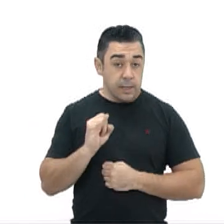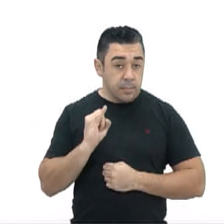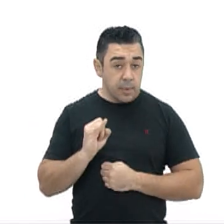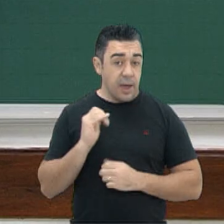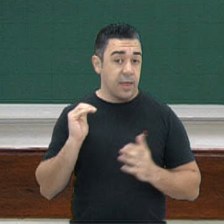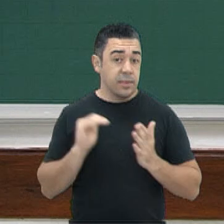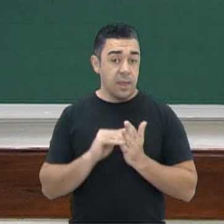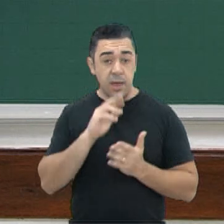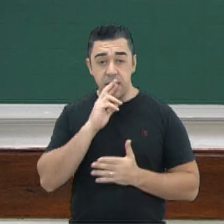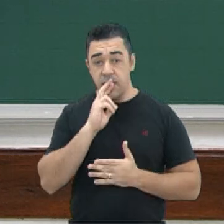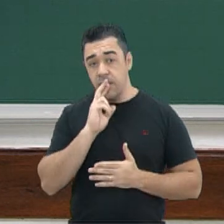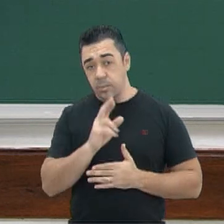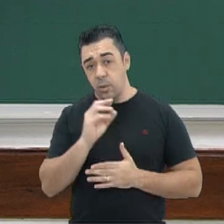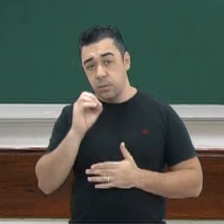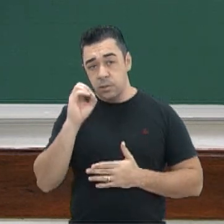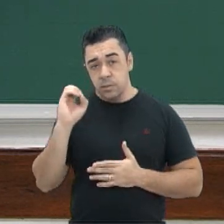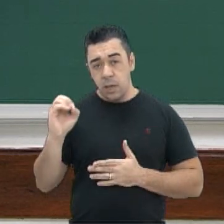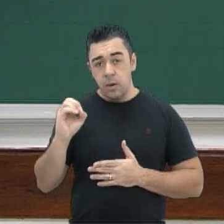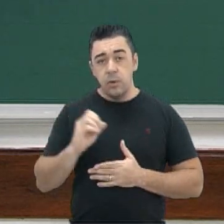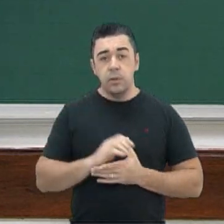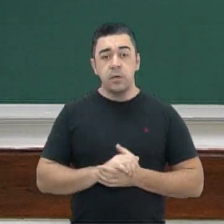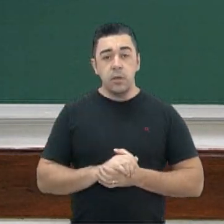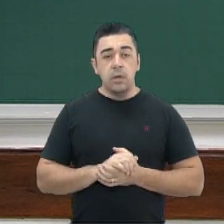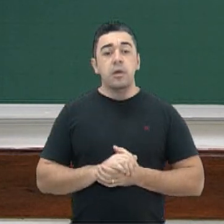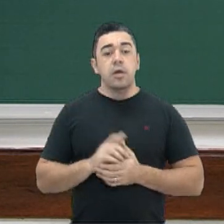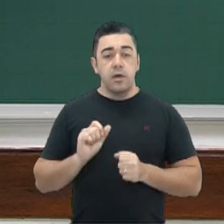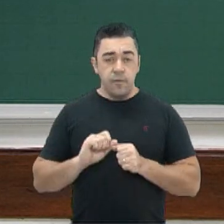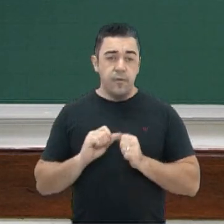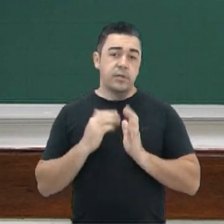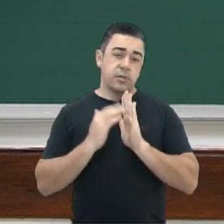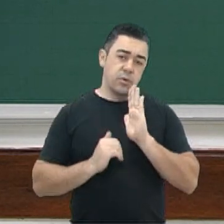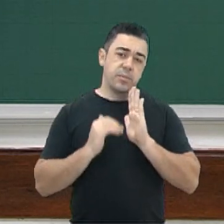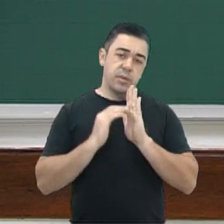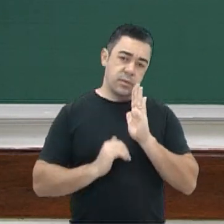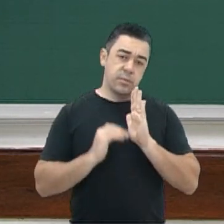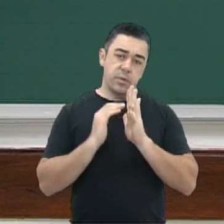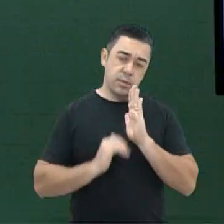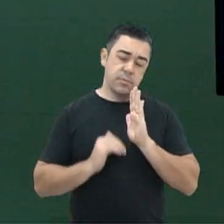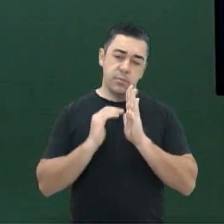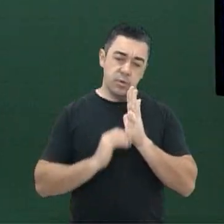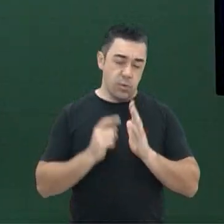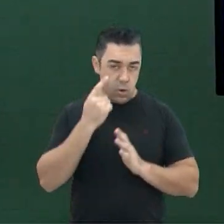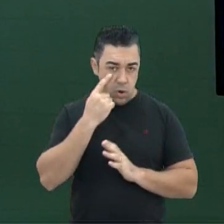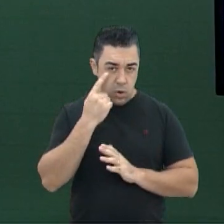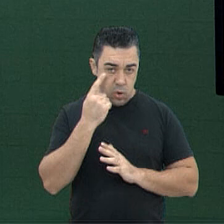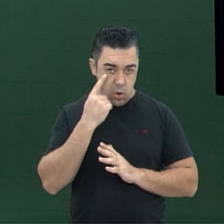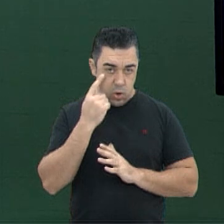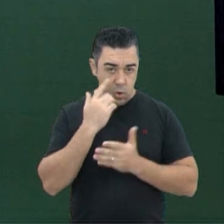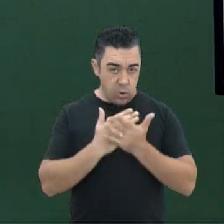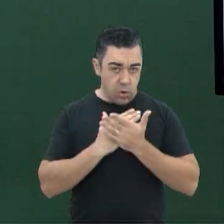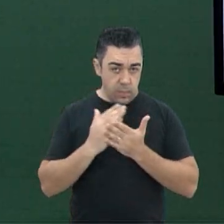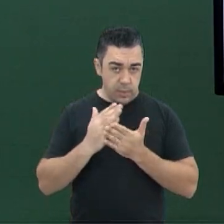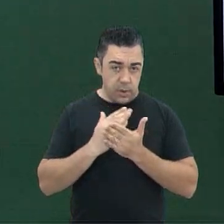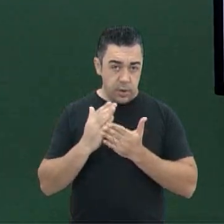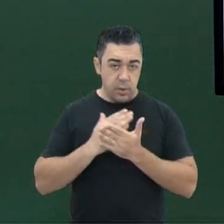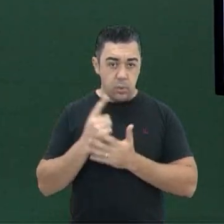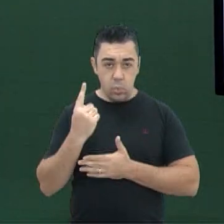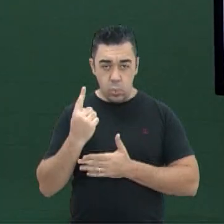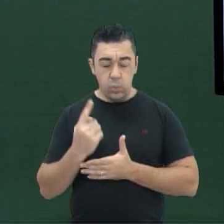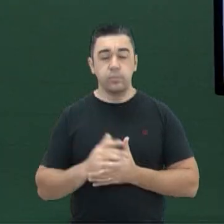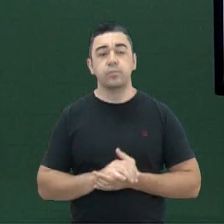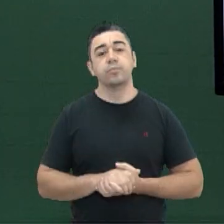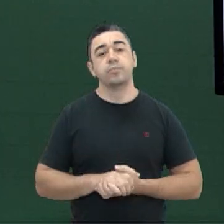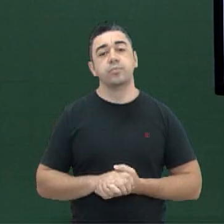o resultado seja 0, tá? Então, eu vou subtrair toda a sequência dos ímpares. Então, vou começar aqui subtraindo